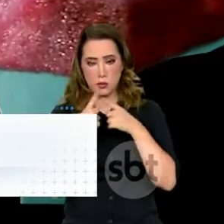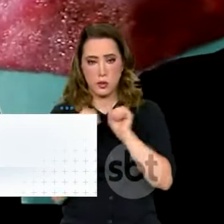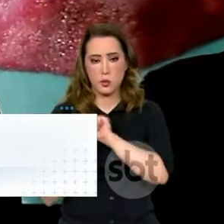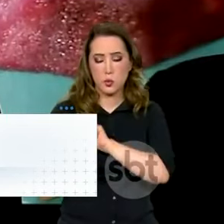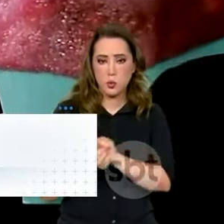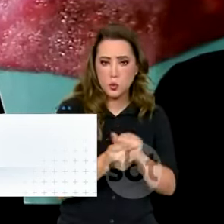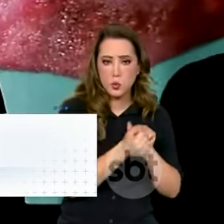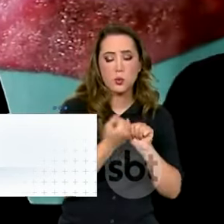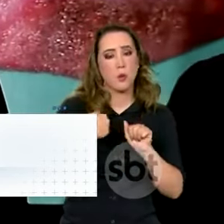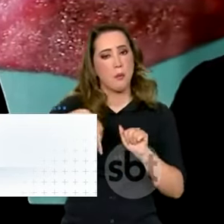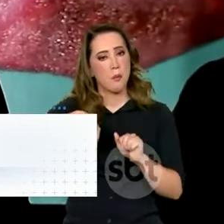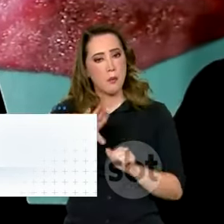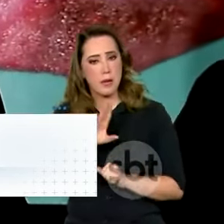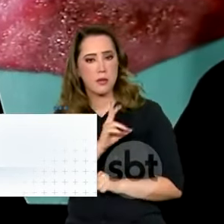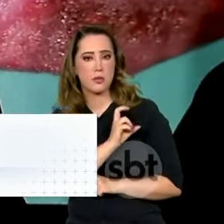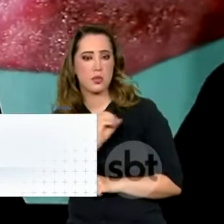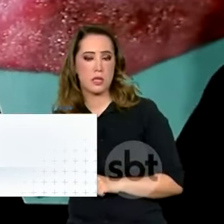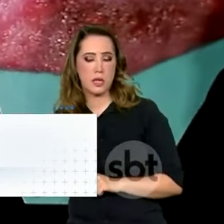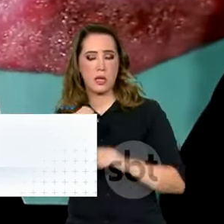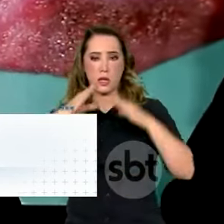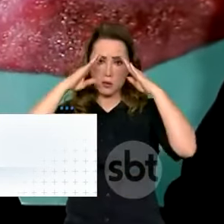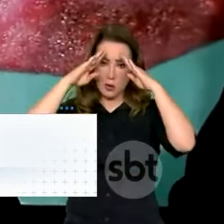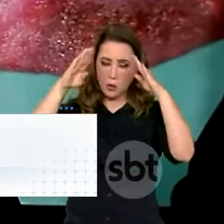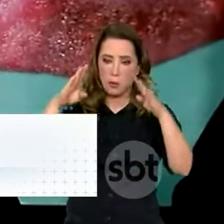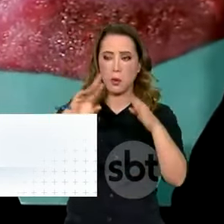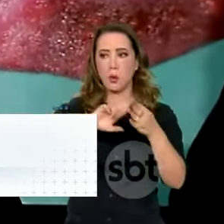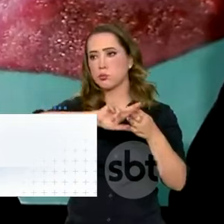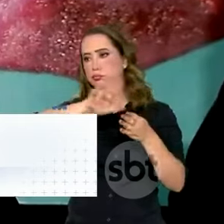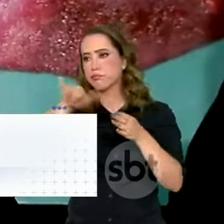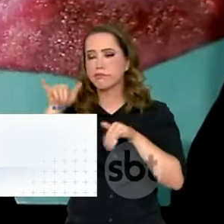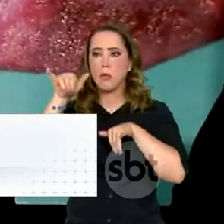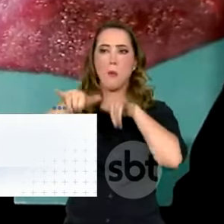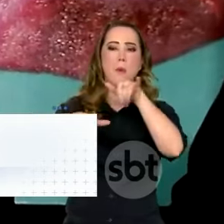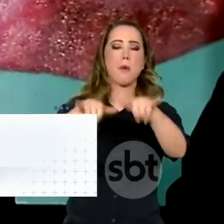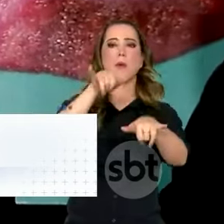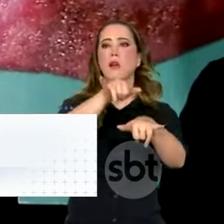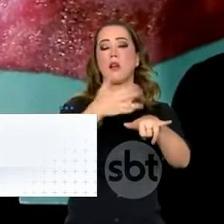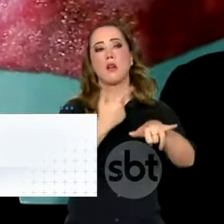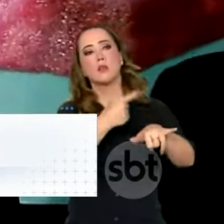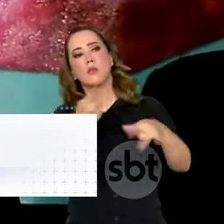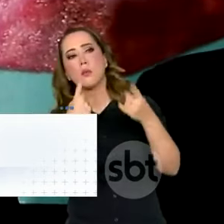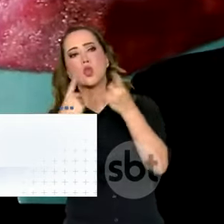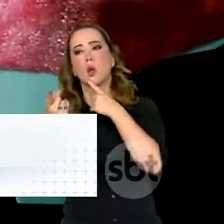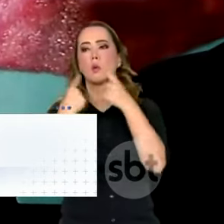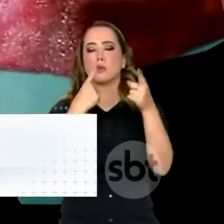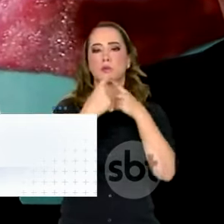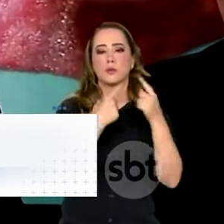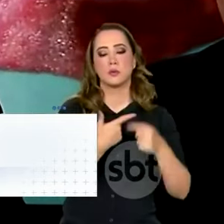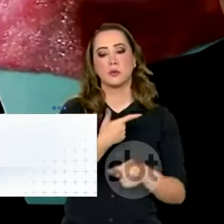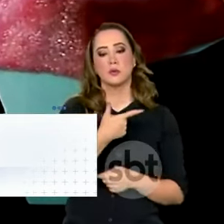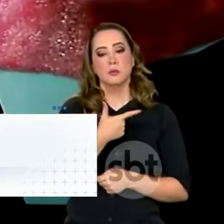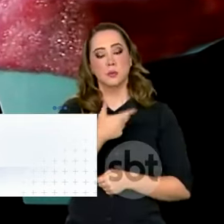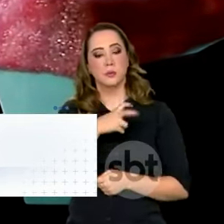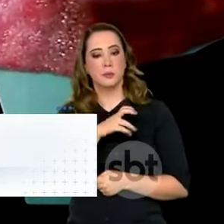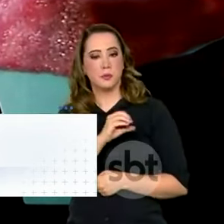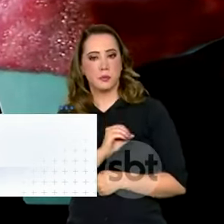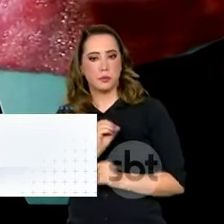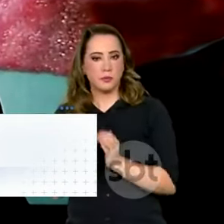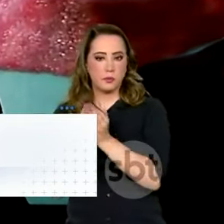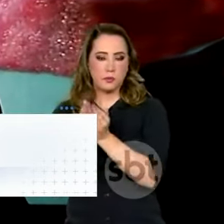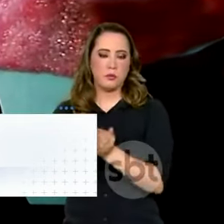dialogar com os mais de 500 aeroportos e aeródromos do Brasil, vamos dialogar com os mais de 250